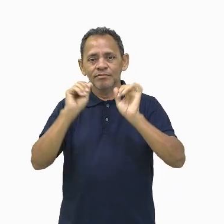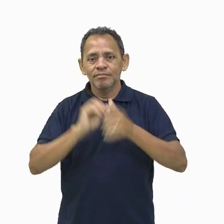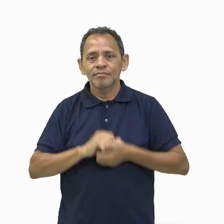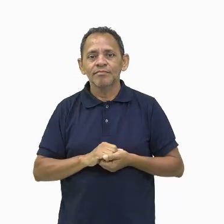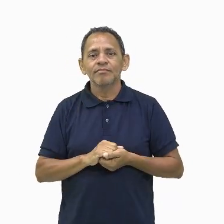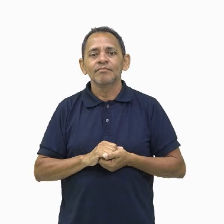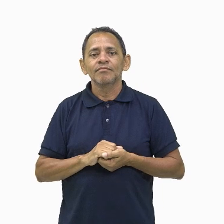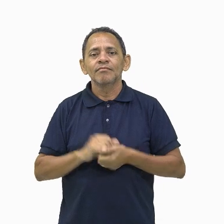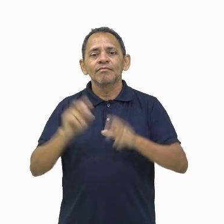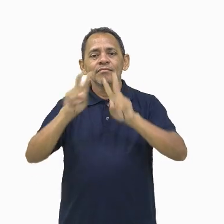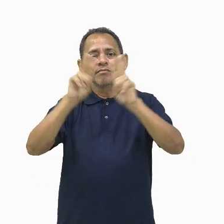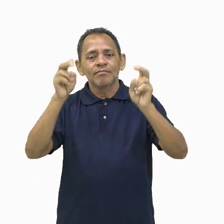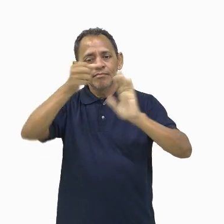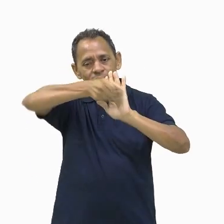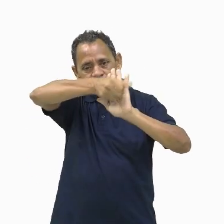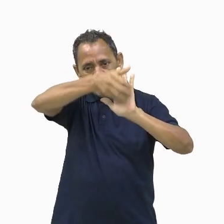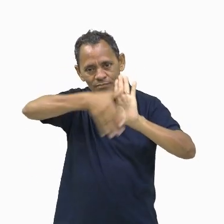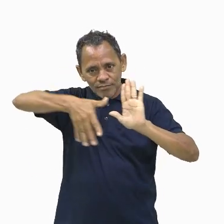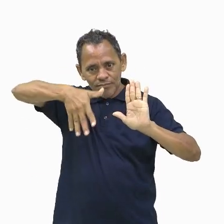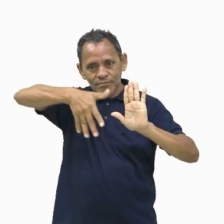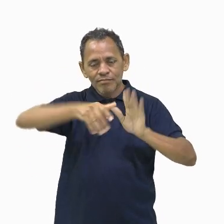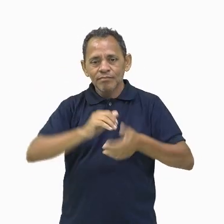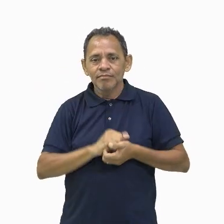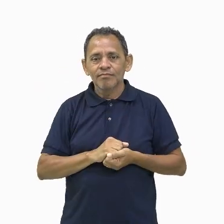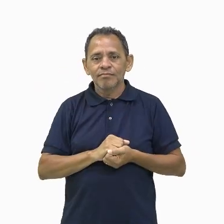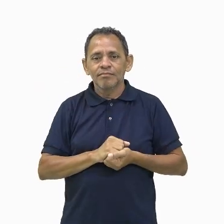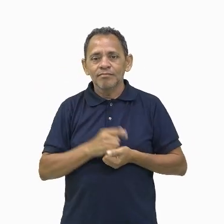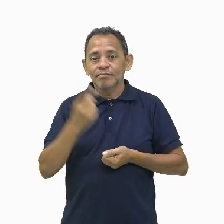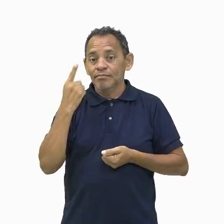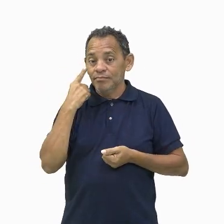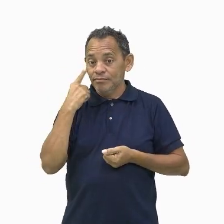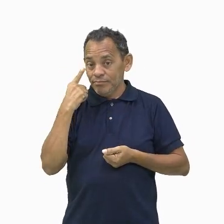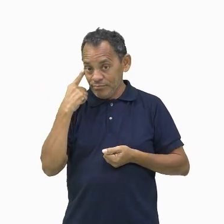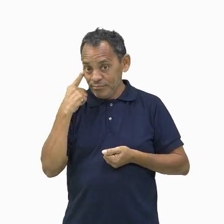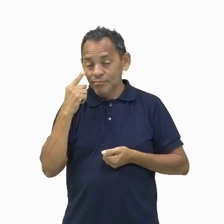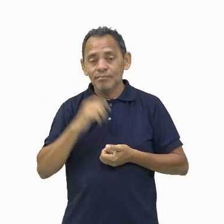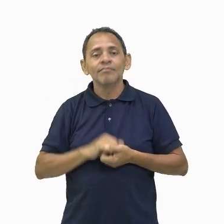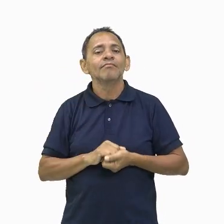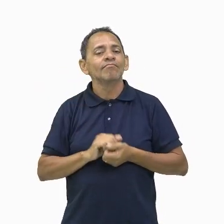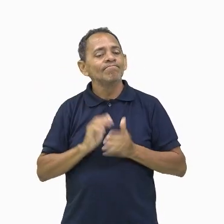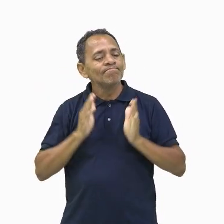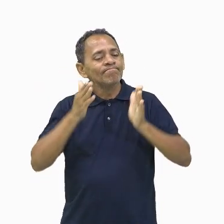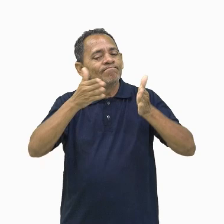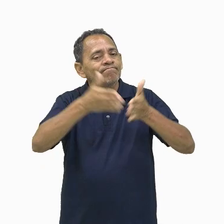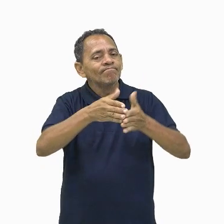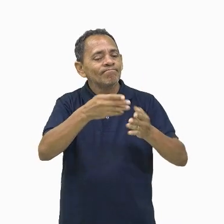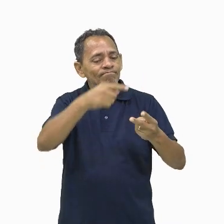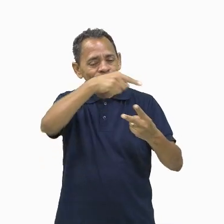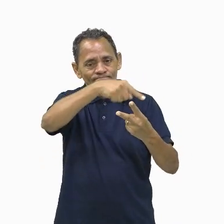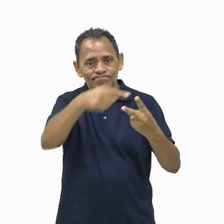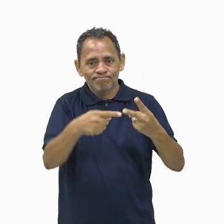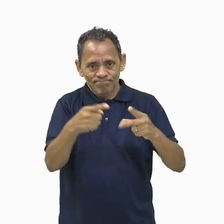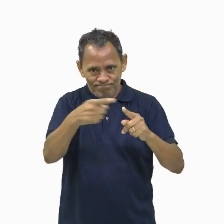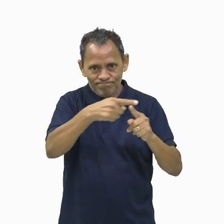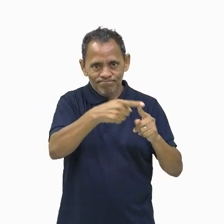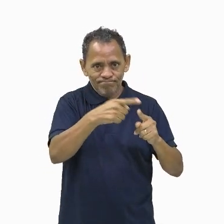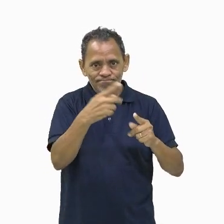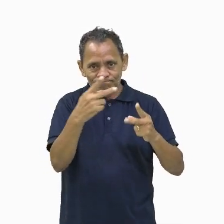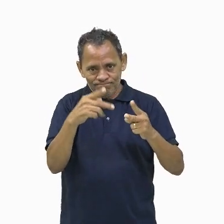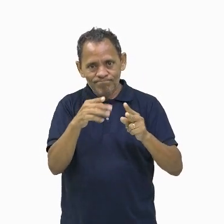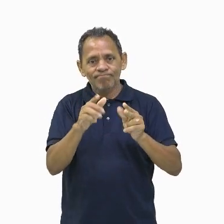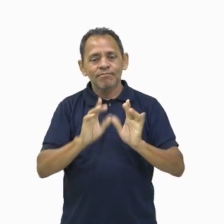questão das figuras de linguagem. E observem aí que vamos enfatizar dois tipos específicos, que são